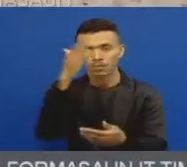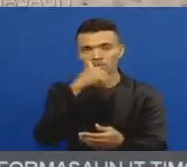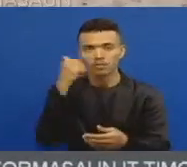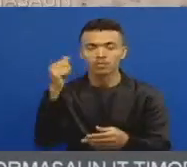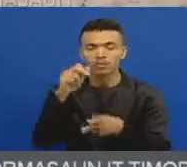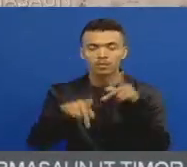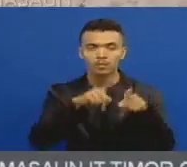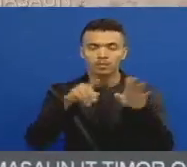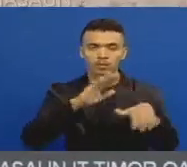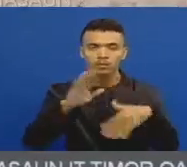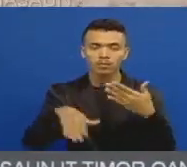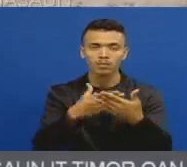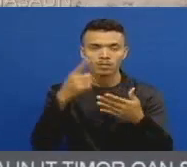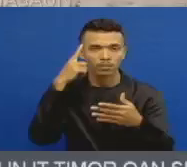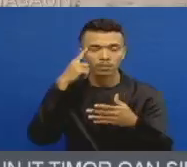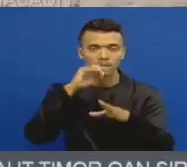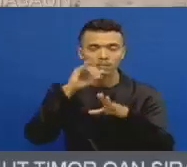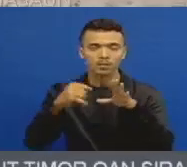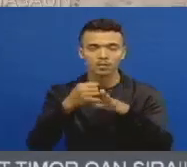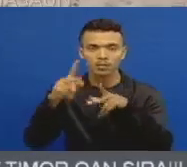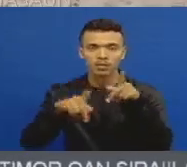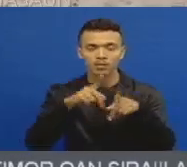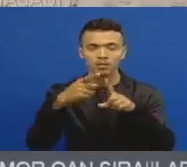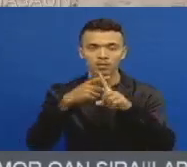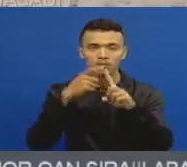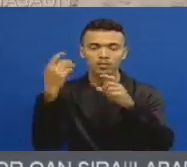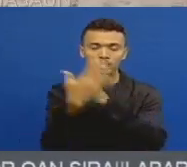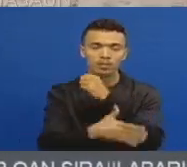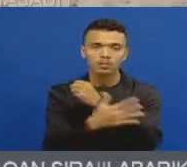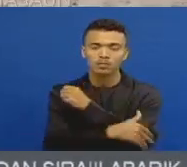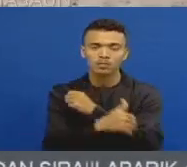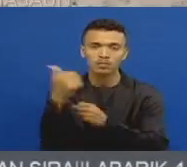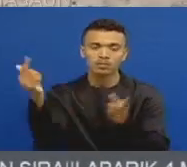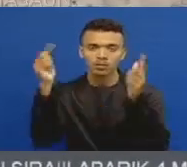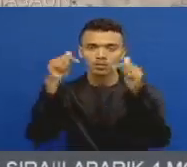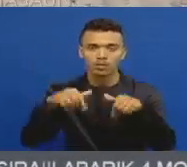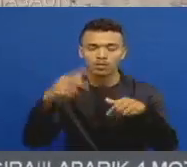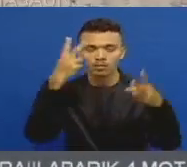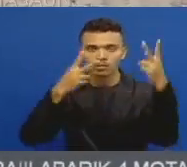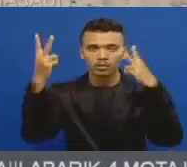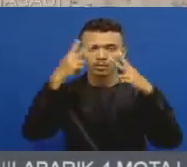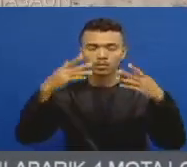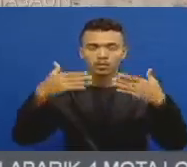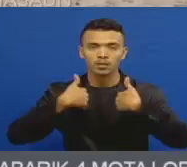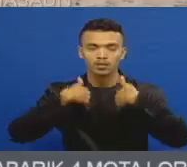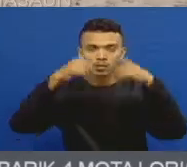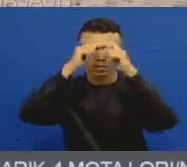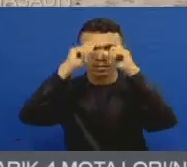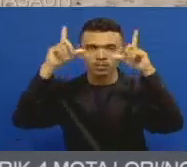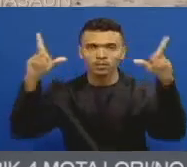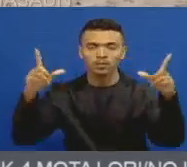em rotu ne matan incluimos em mais transeiro seran bemaka a mai halau visita iha